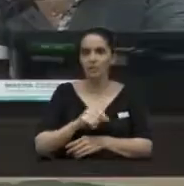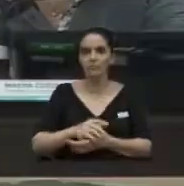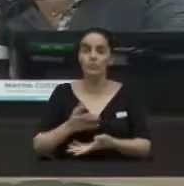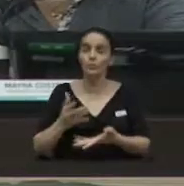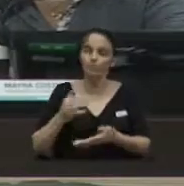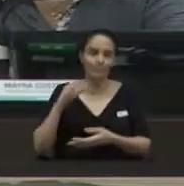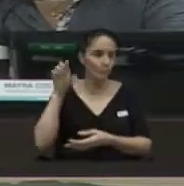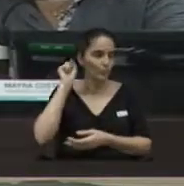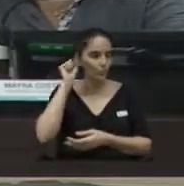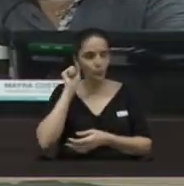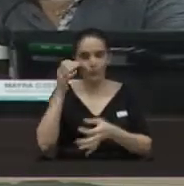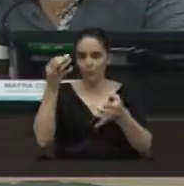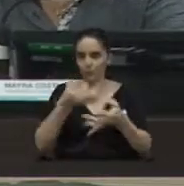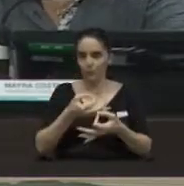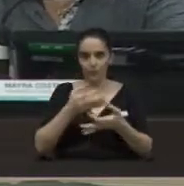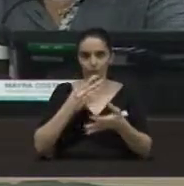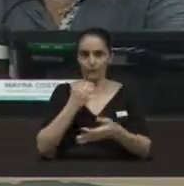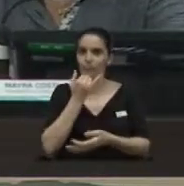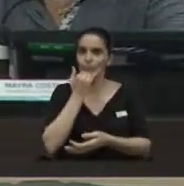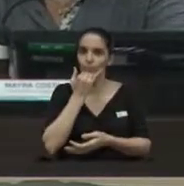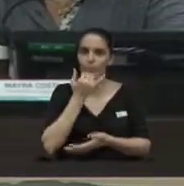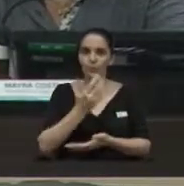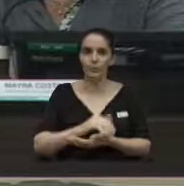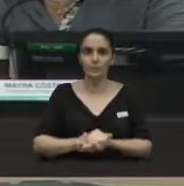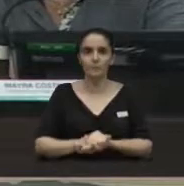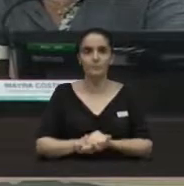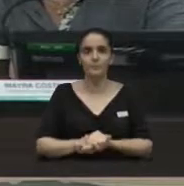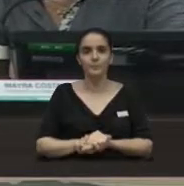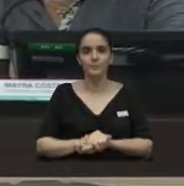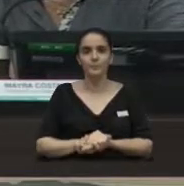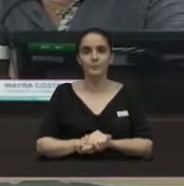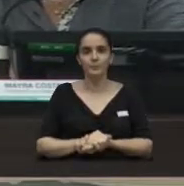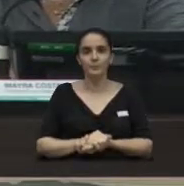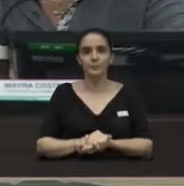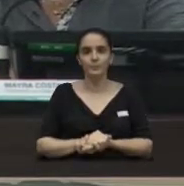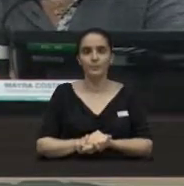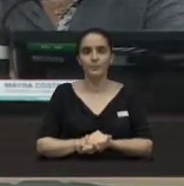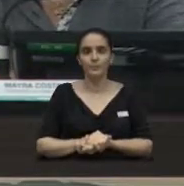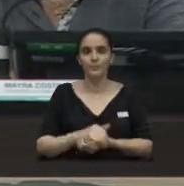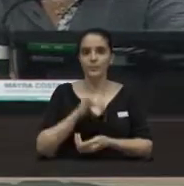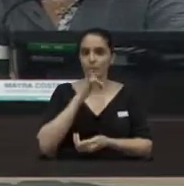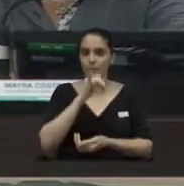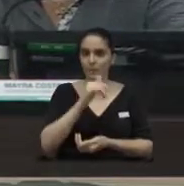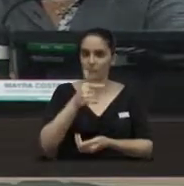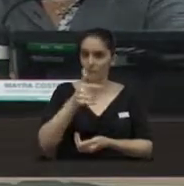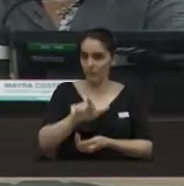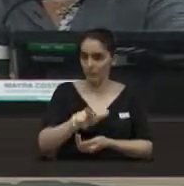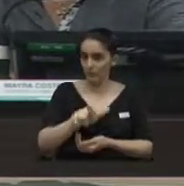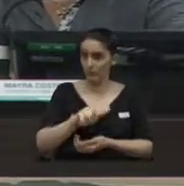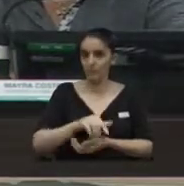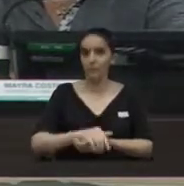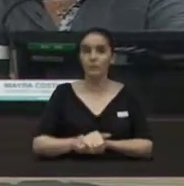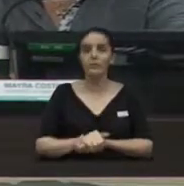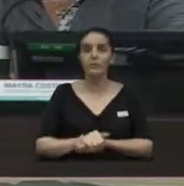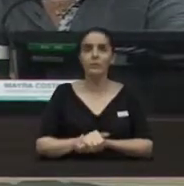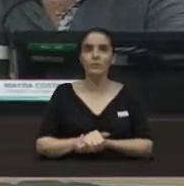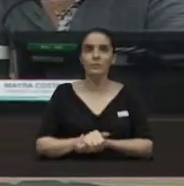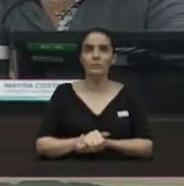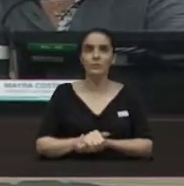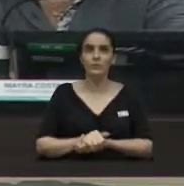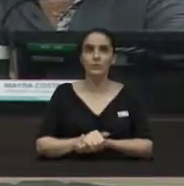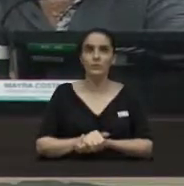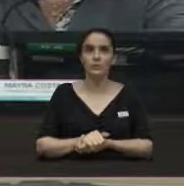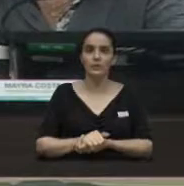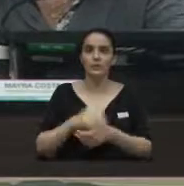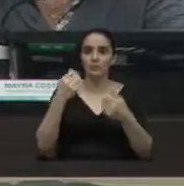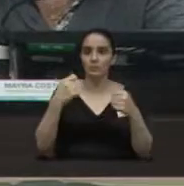Olha, William, vou falar de novo, só para a gente não alongar muito. Mesmo entendendo que pode ter sido pontual, mas já aconteceu. Então, isso